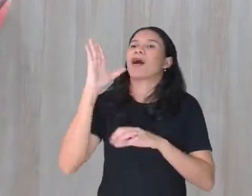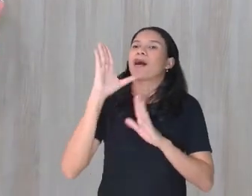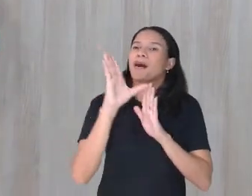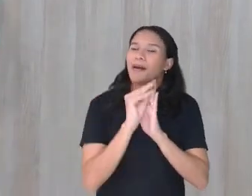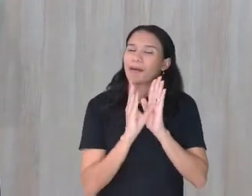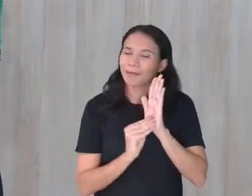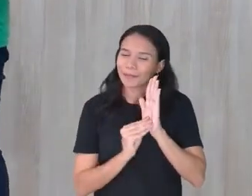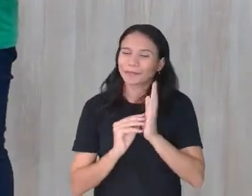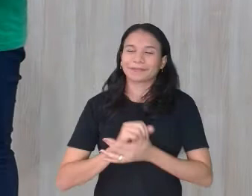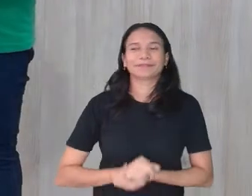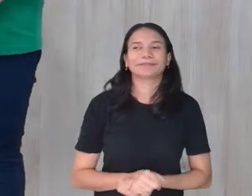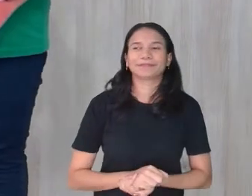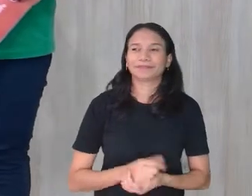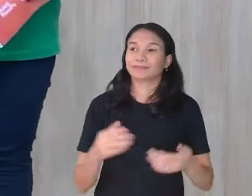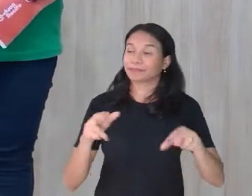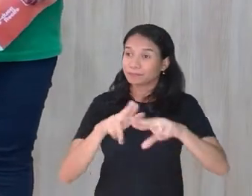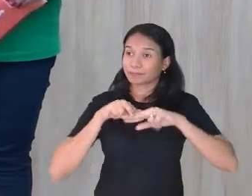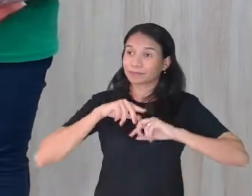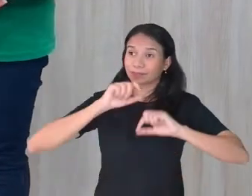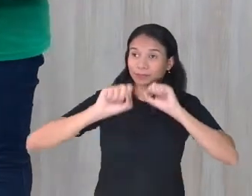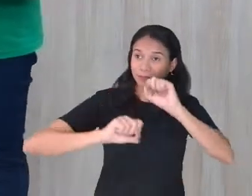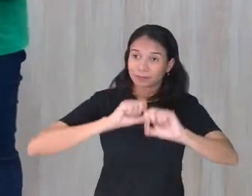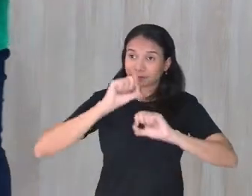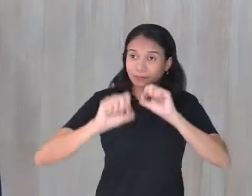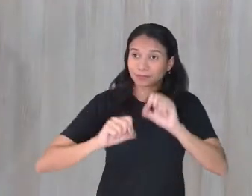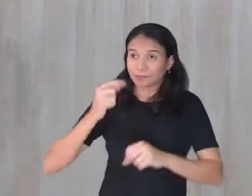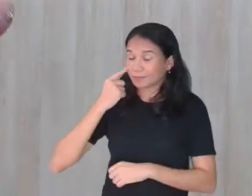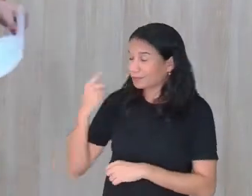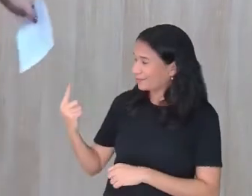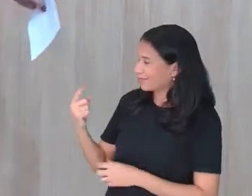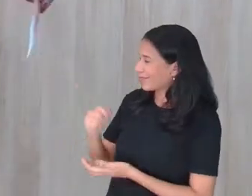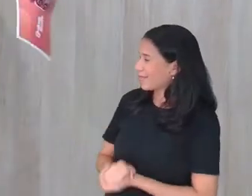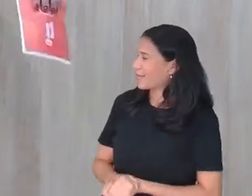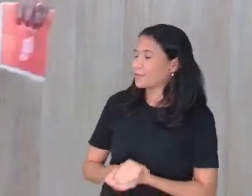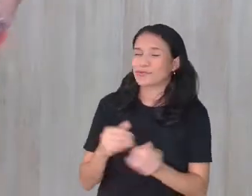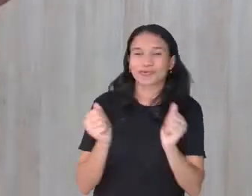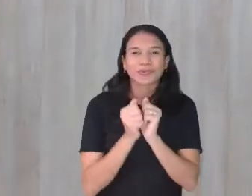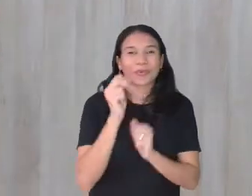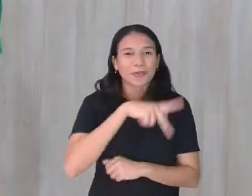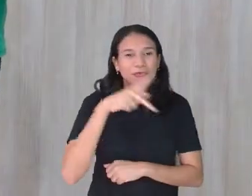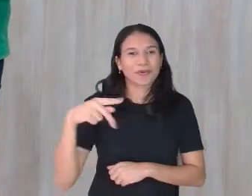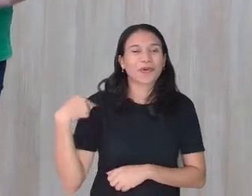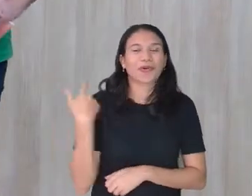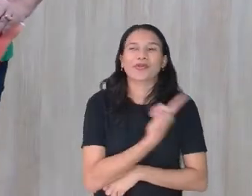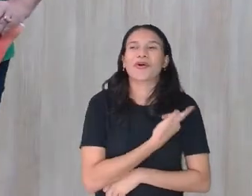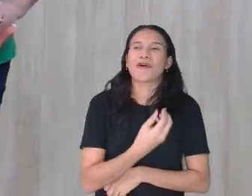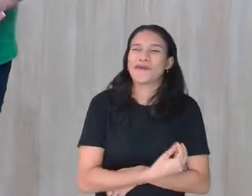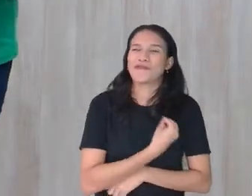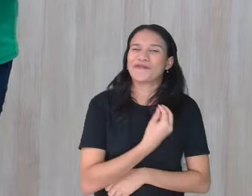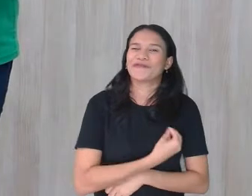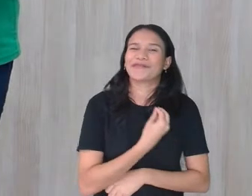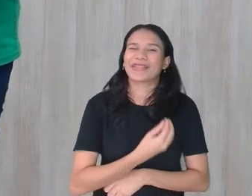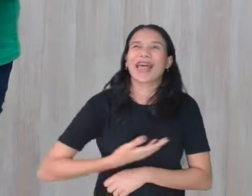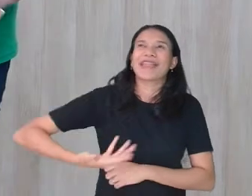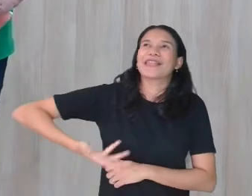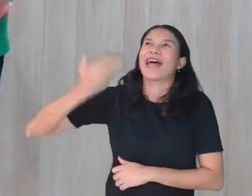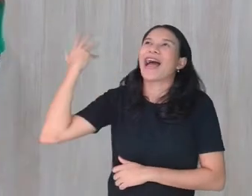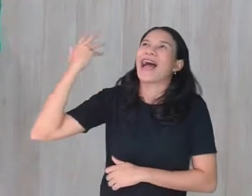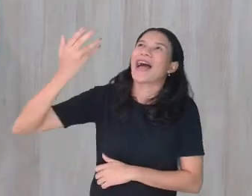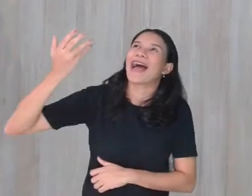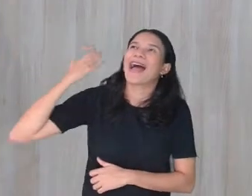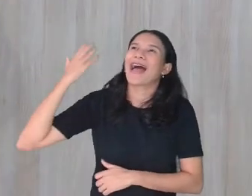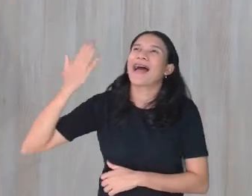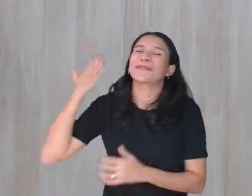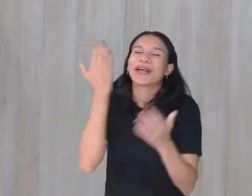aí. E aí, pessoal, eu e a professora Cláudia hoje, nós estamos aqui revivendo nossa época